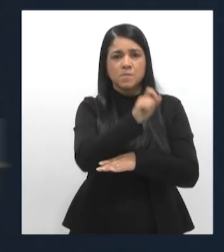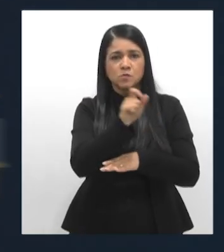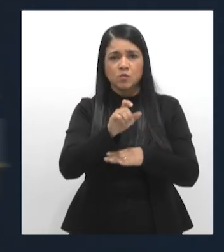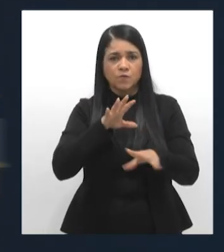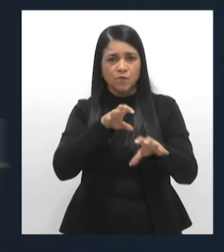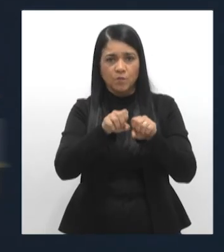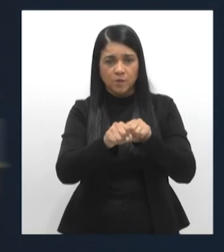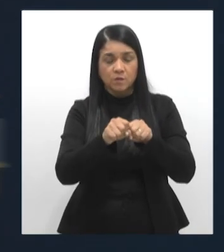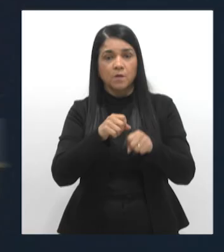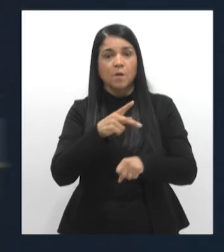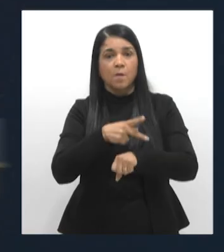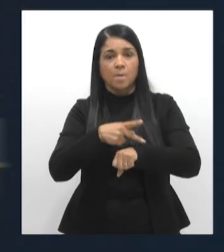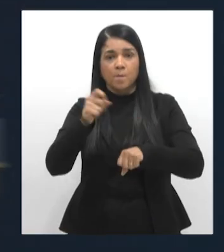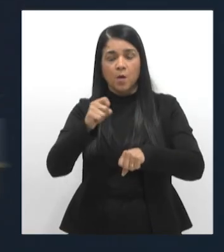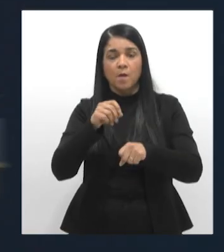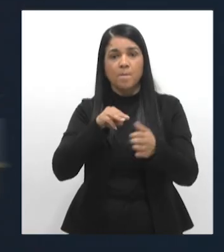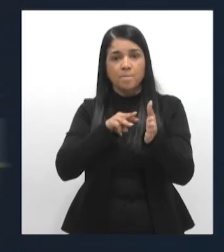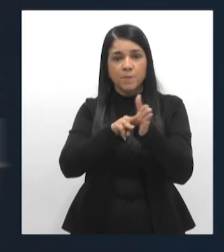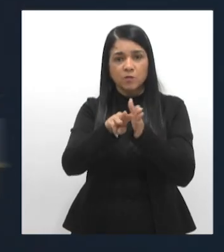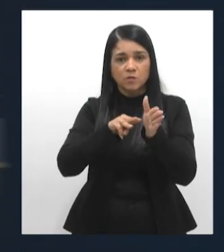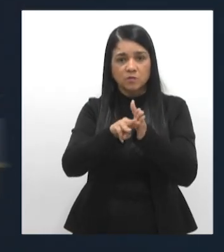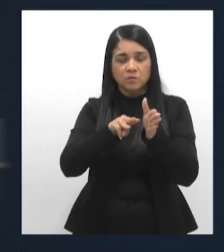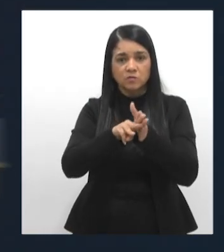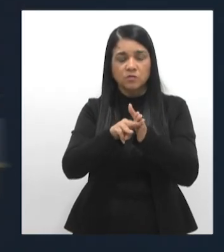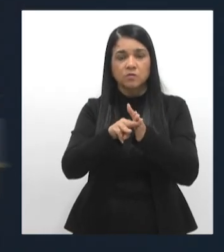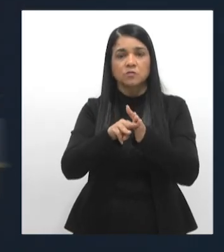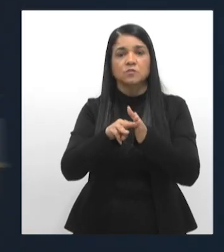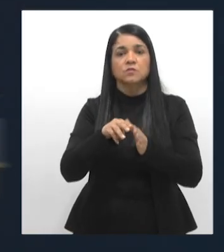em metodologia do ensino superior.